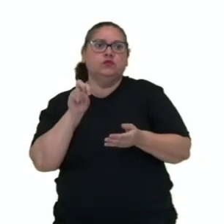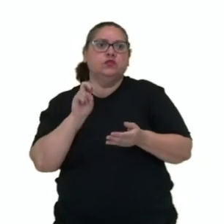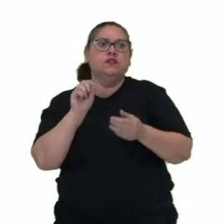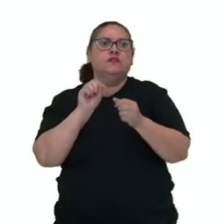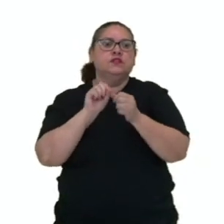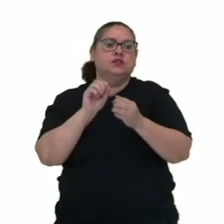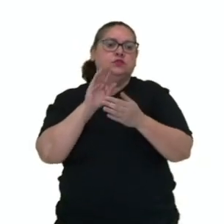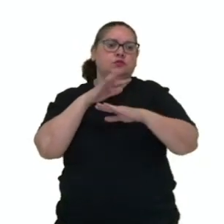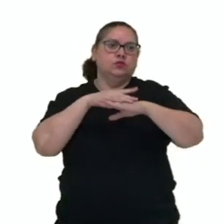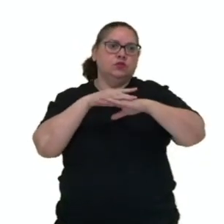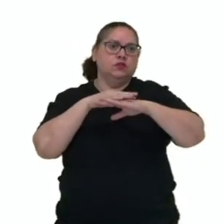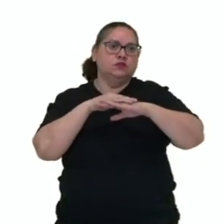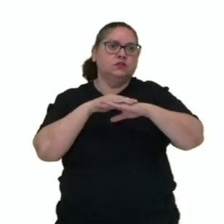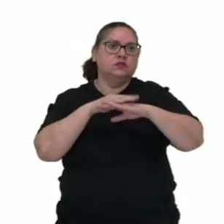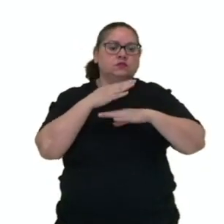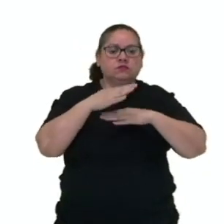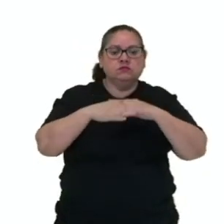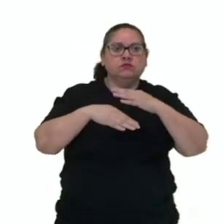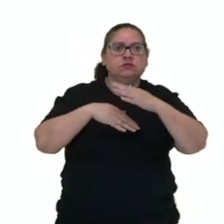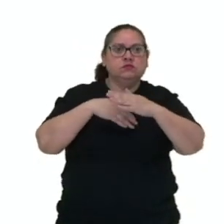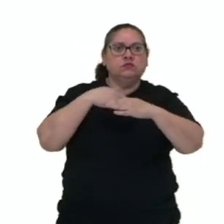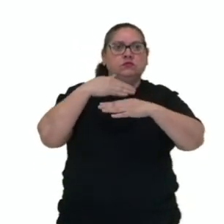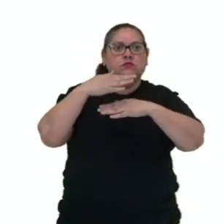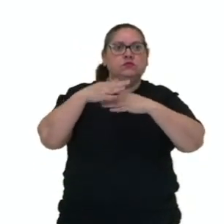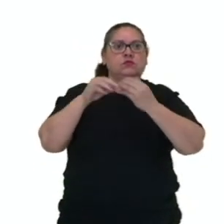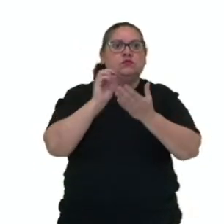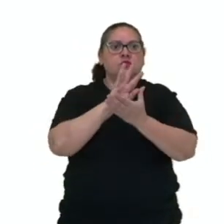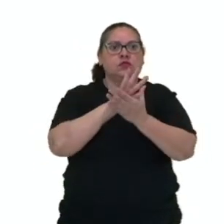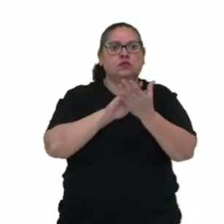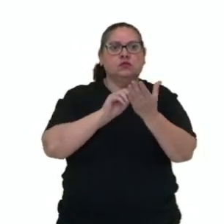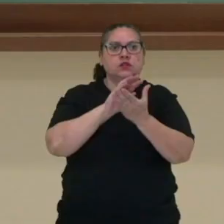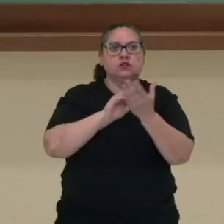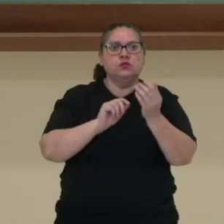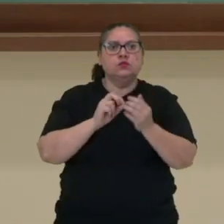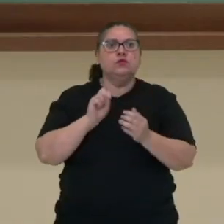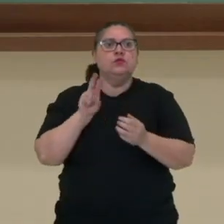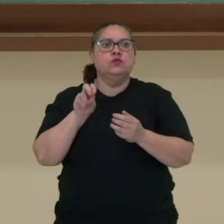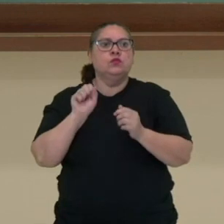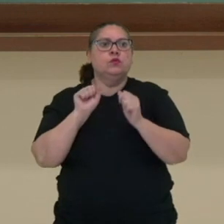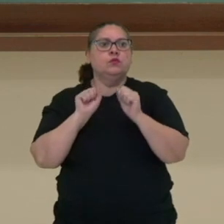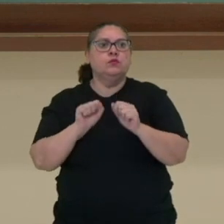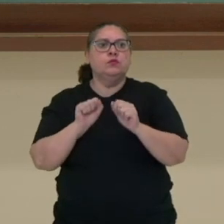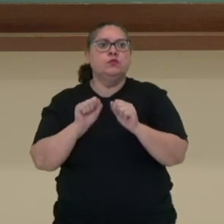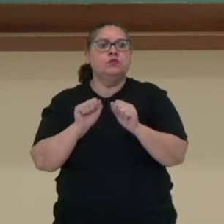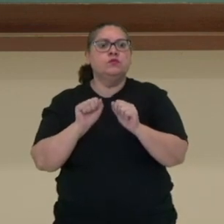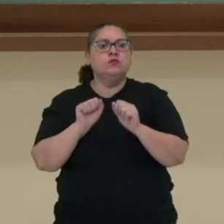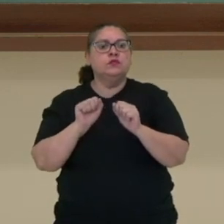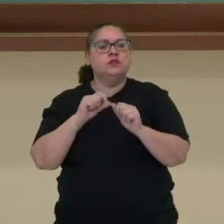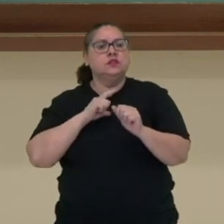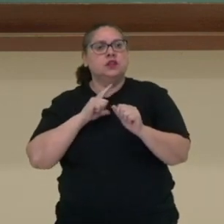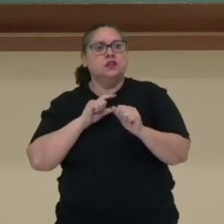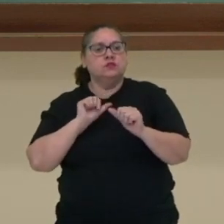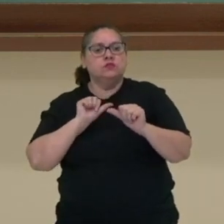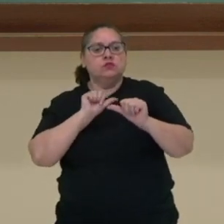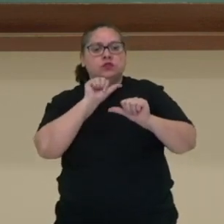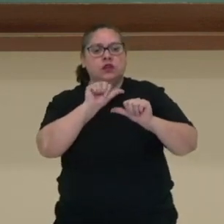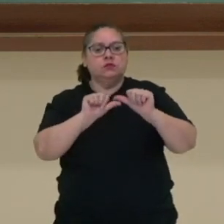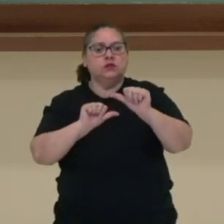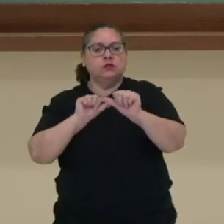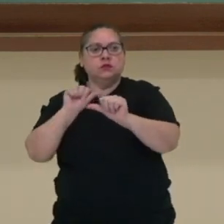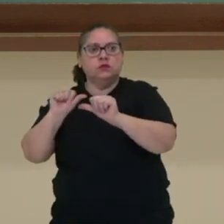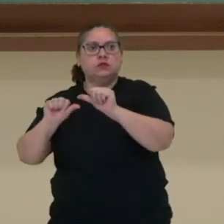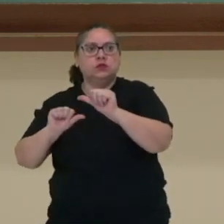as doenças. E durante o processo de replicação, os vírus podem sim sofrer